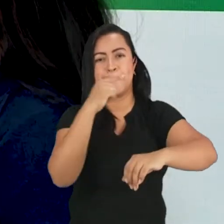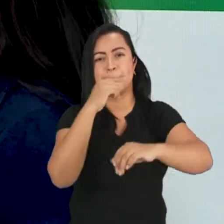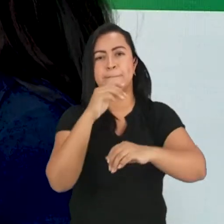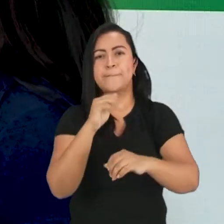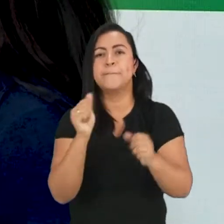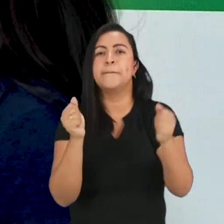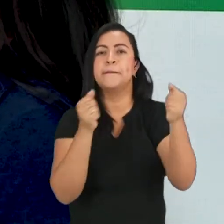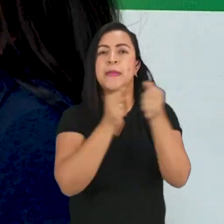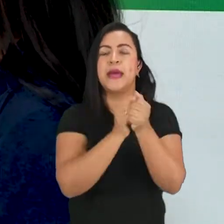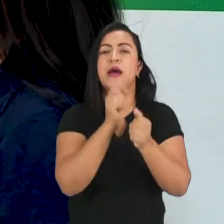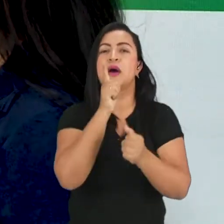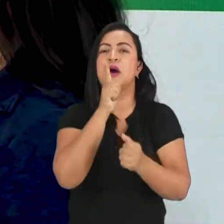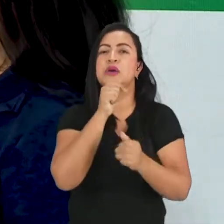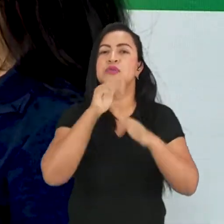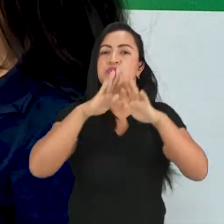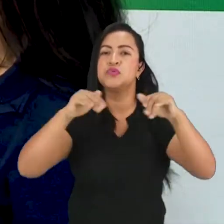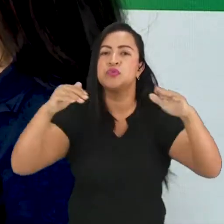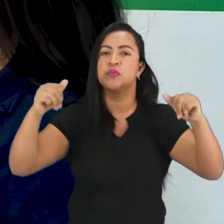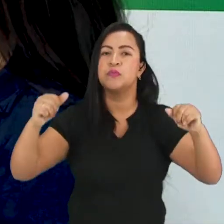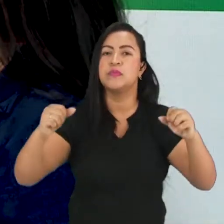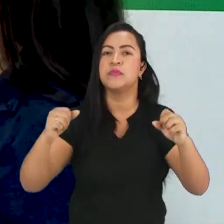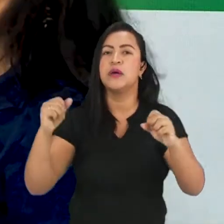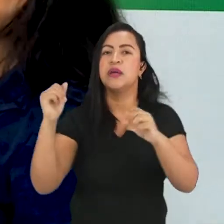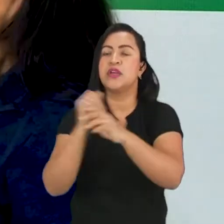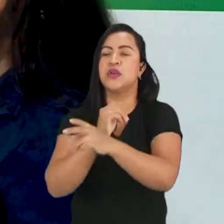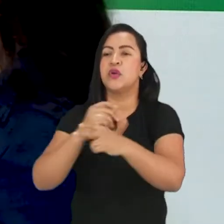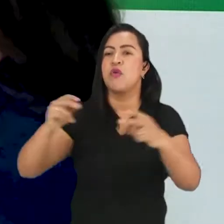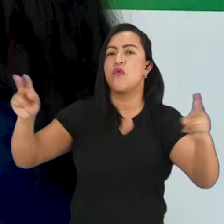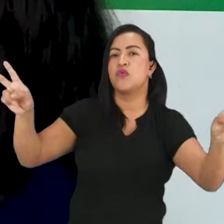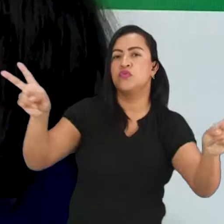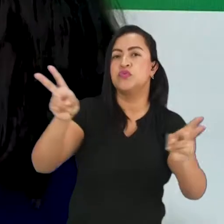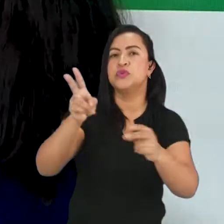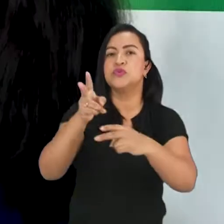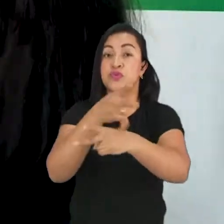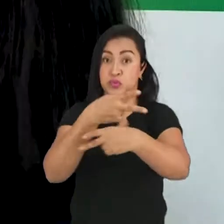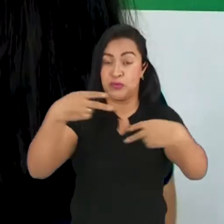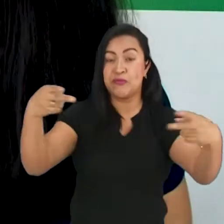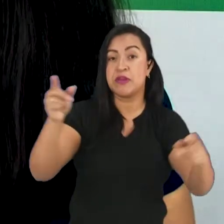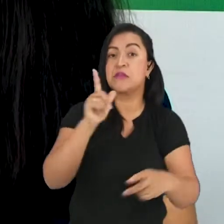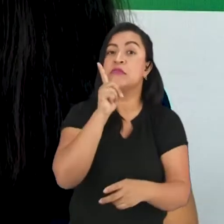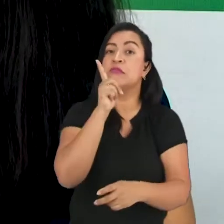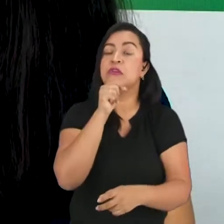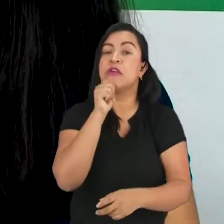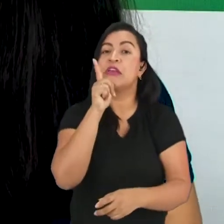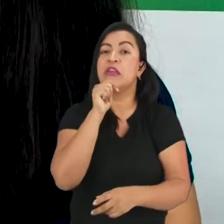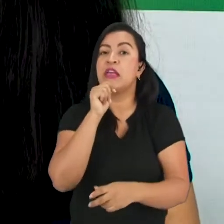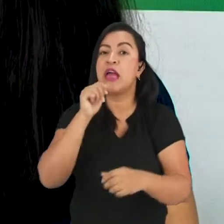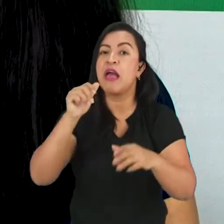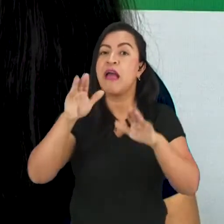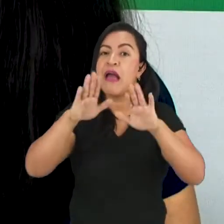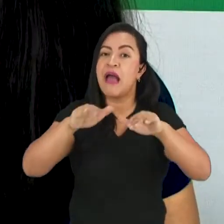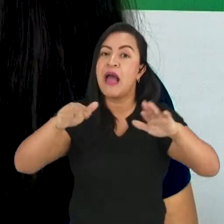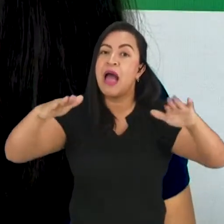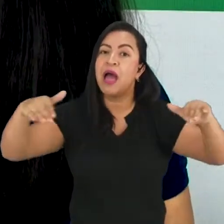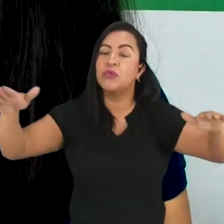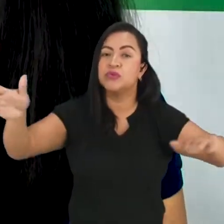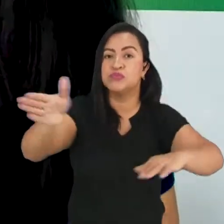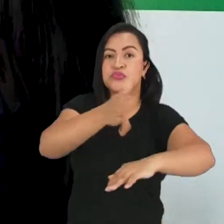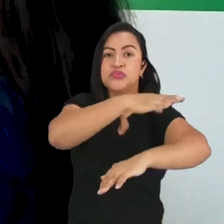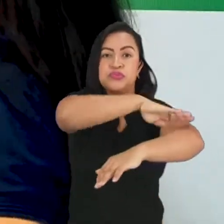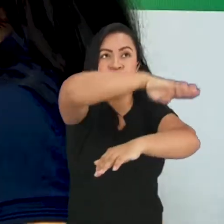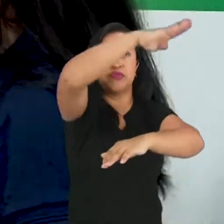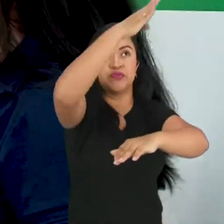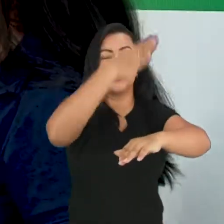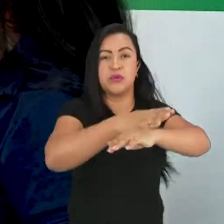é esculpida pela erosão provocada pelas ondas do mar. Olha só a imagem. Uma falésia. Aí